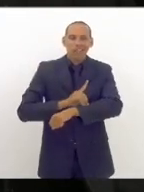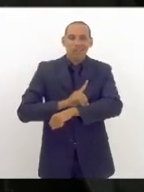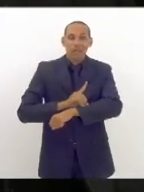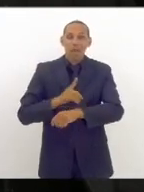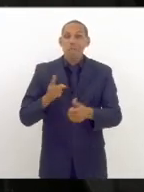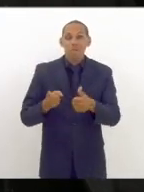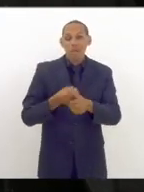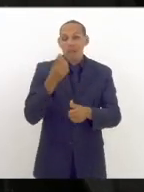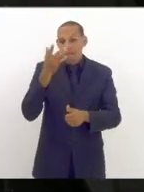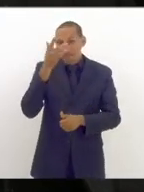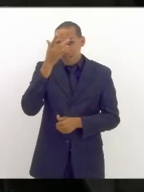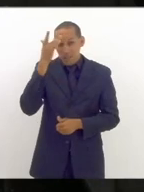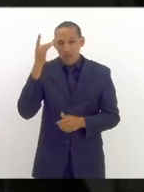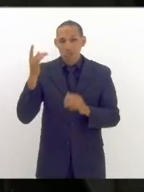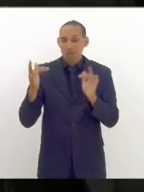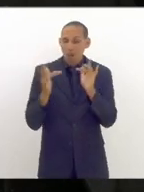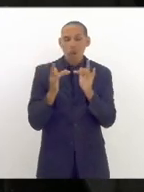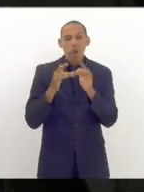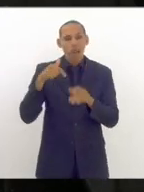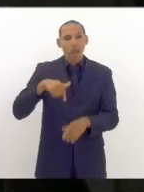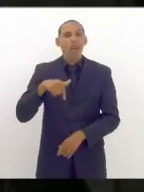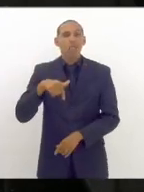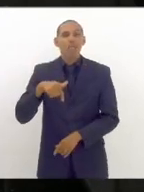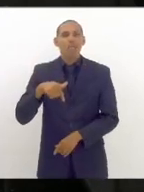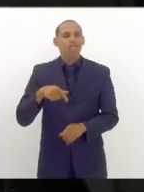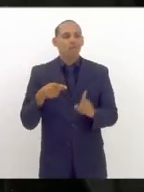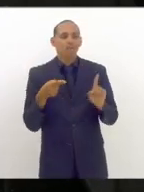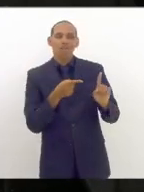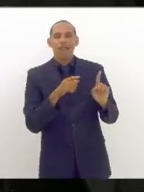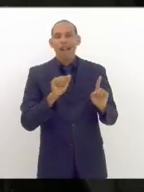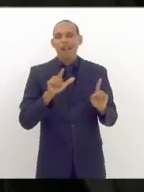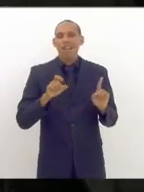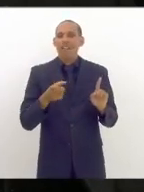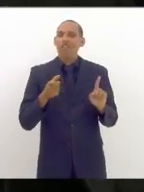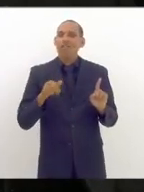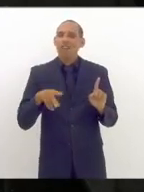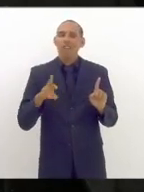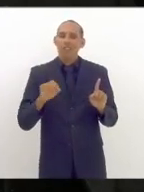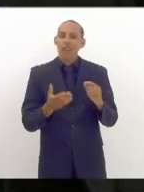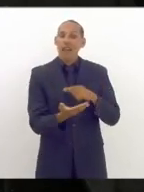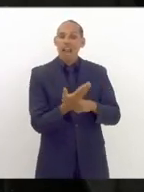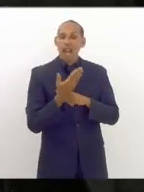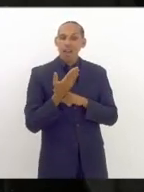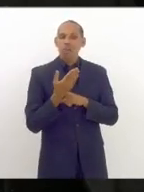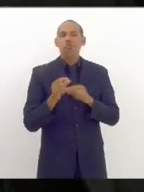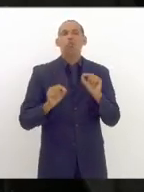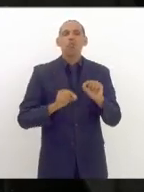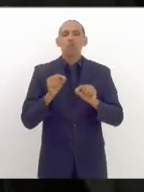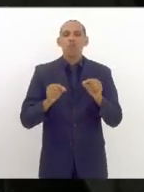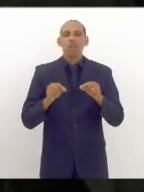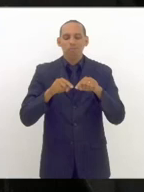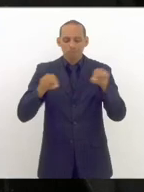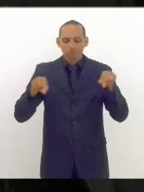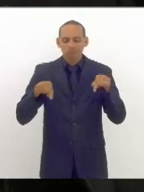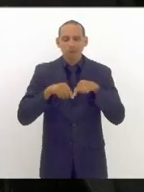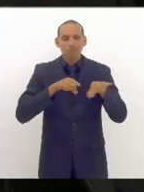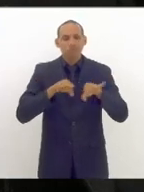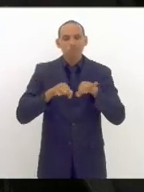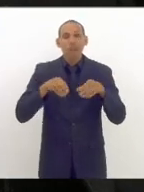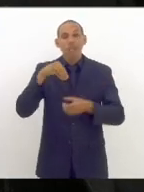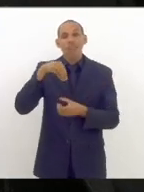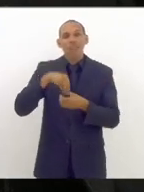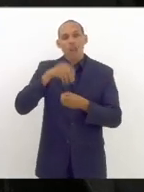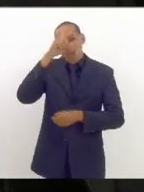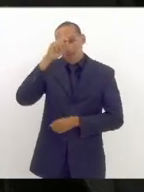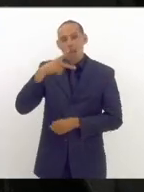estado, foi com o Alexandre Kiep, me ajudando a montar uma sala, um centro de datação, Calduro, dentro do Hospital da Posse,